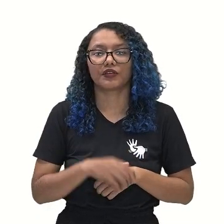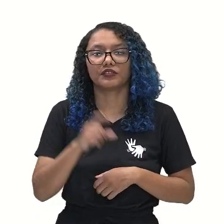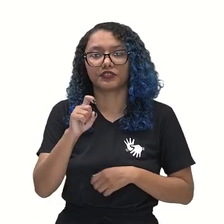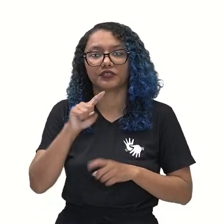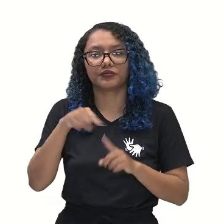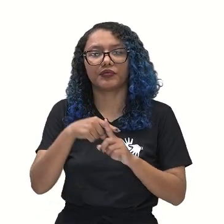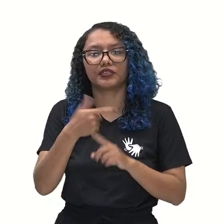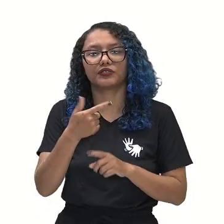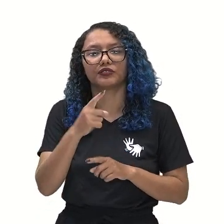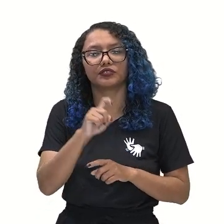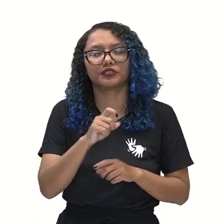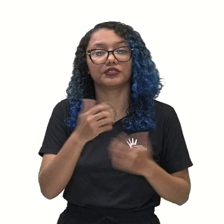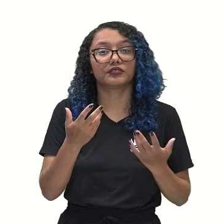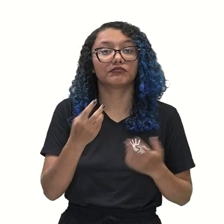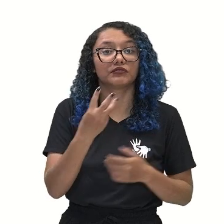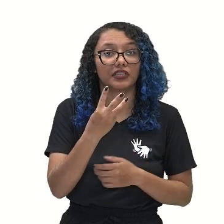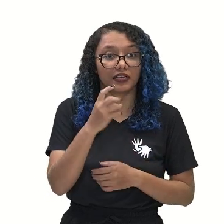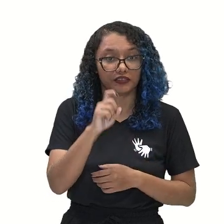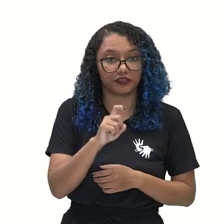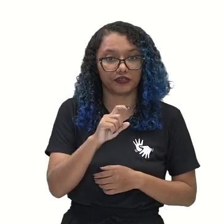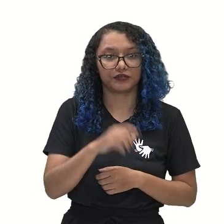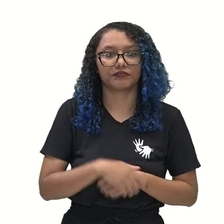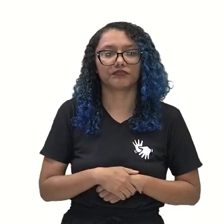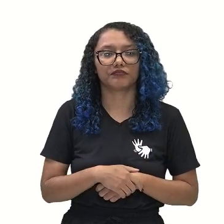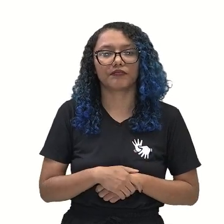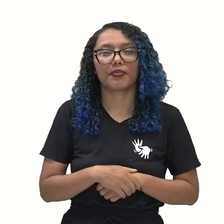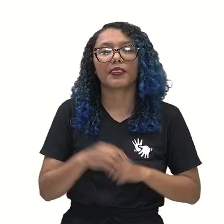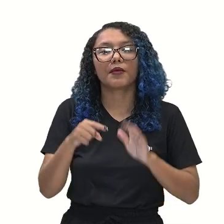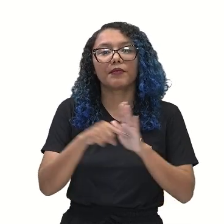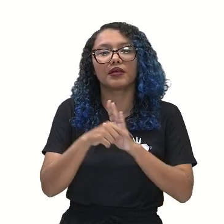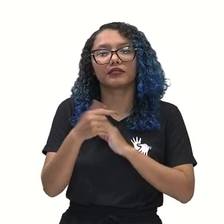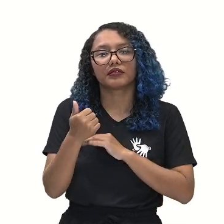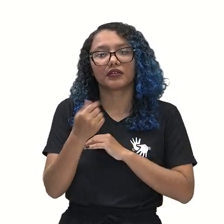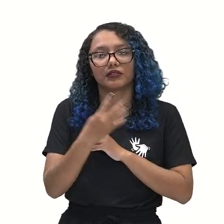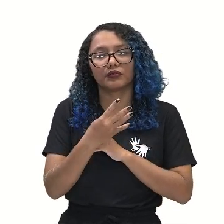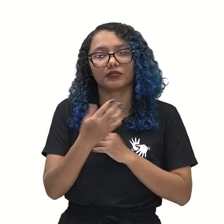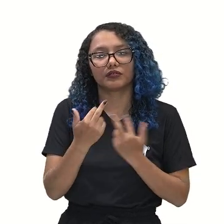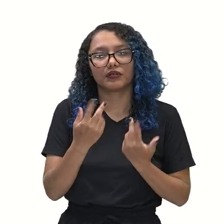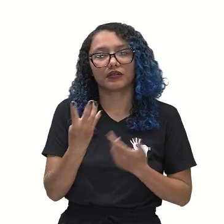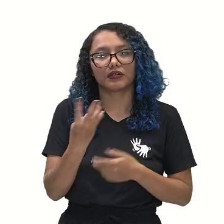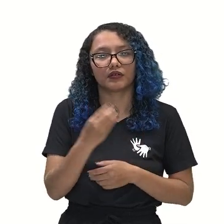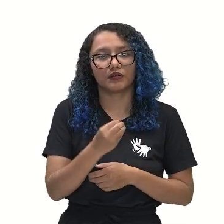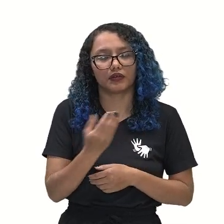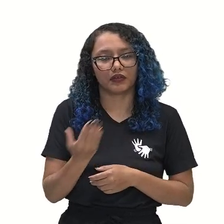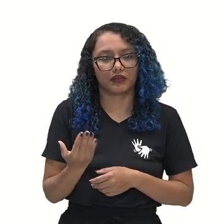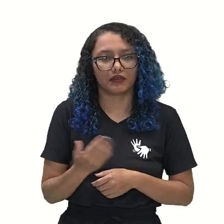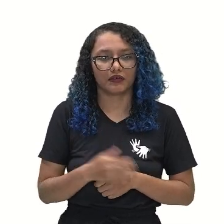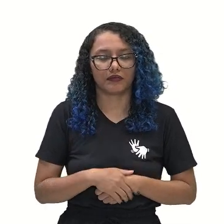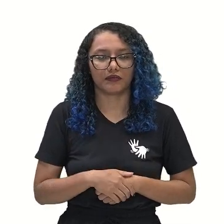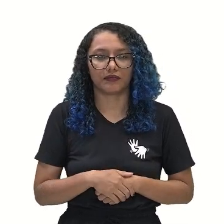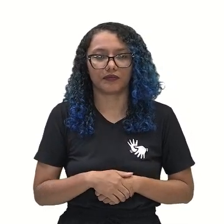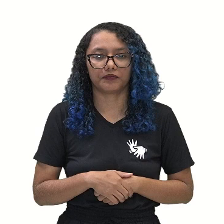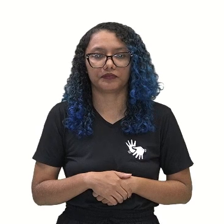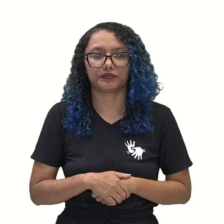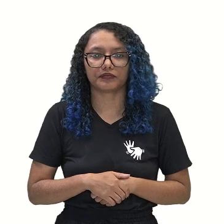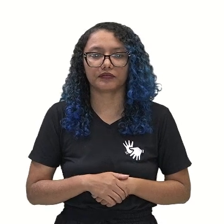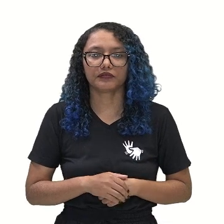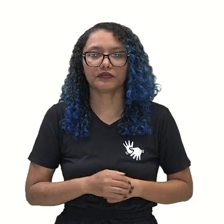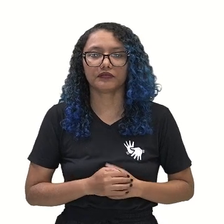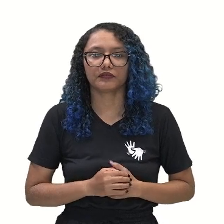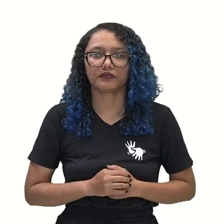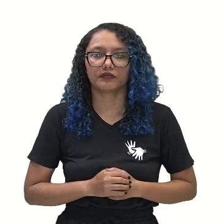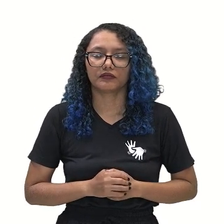2x, 3x menos 14. Isso aqui é igual a 40. Muito bem.